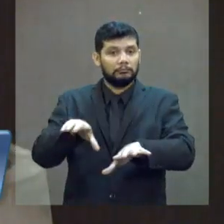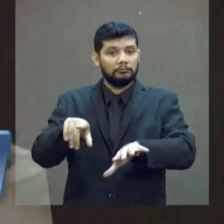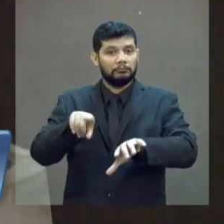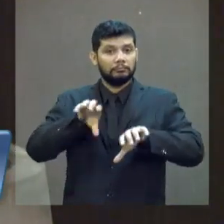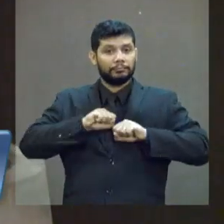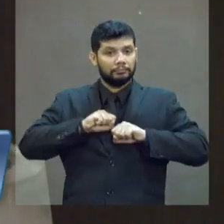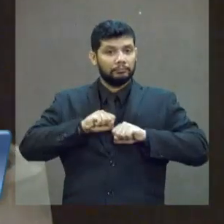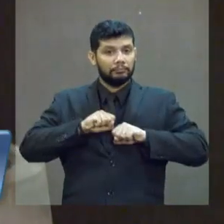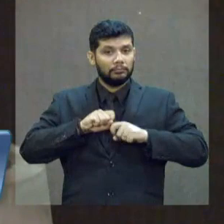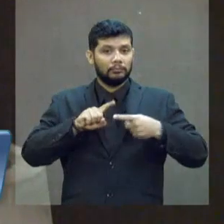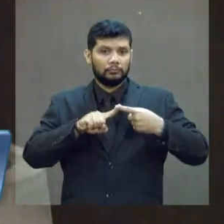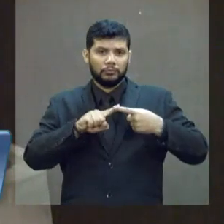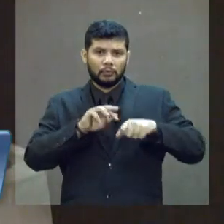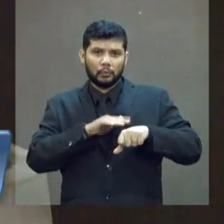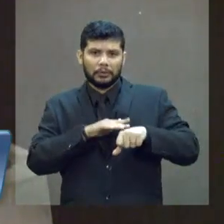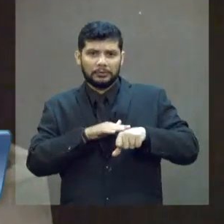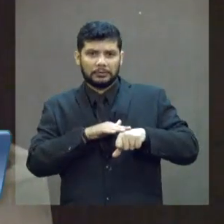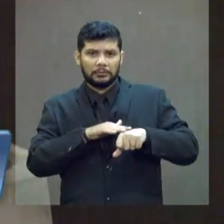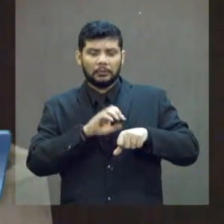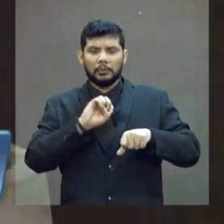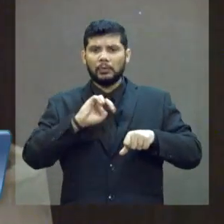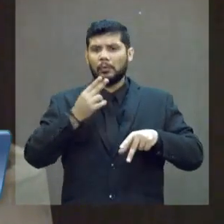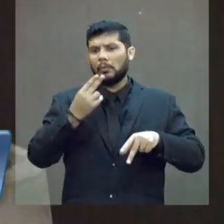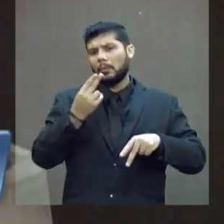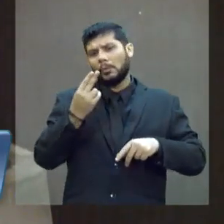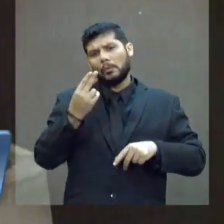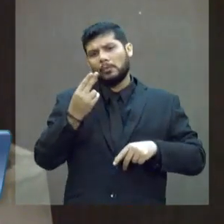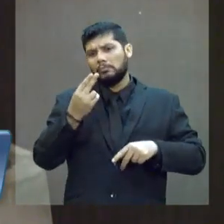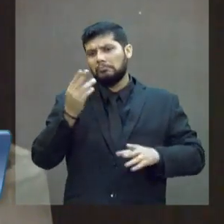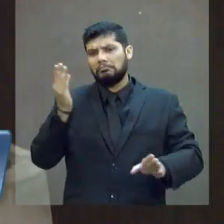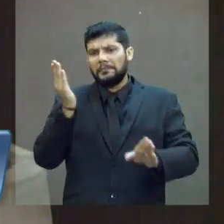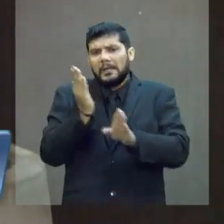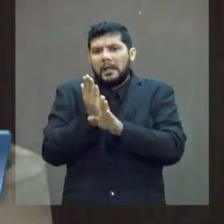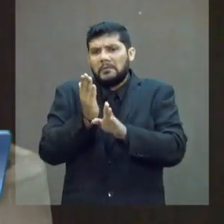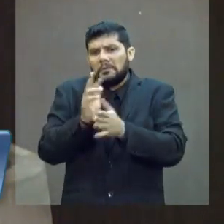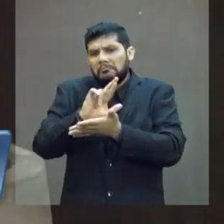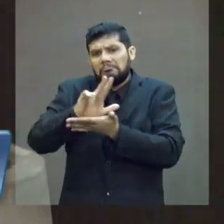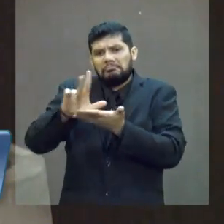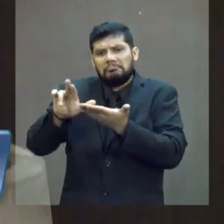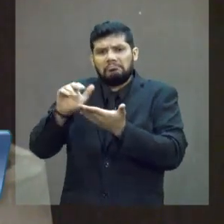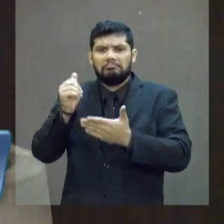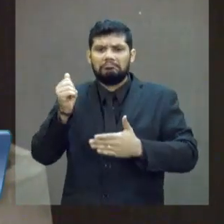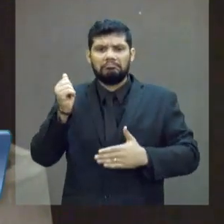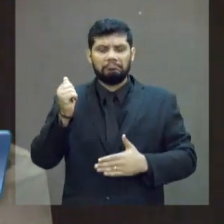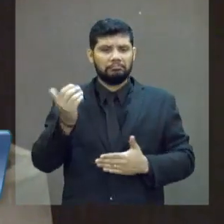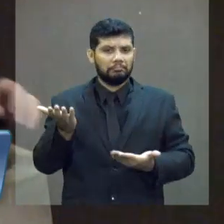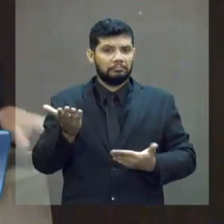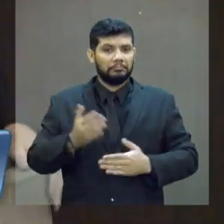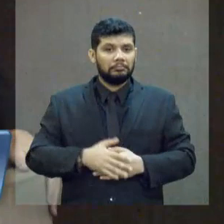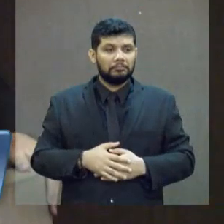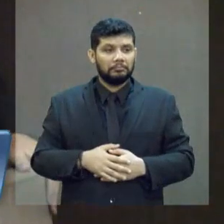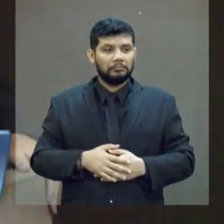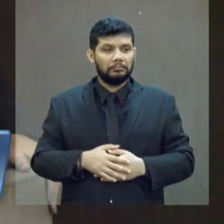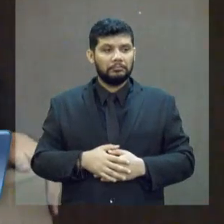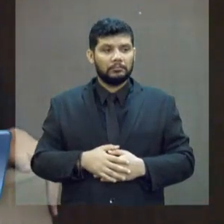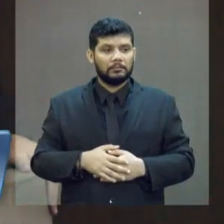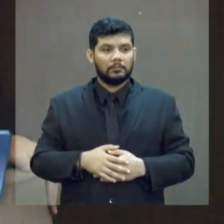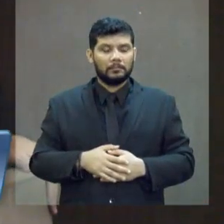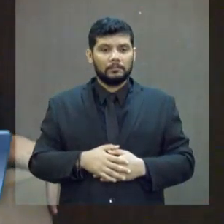por uma intercorrência, uma causa externa. A questão é que